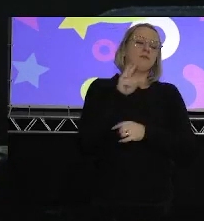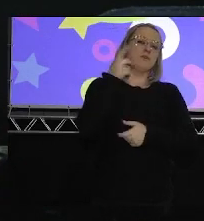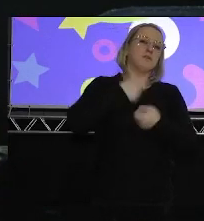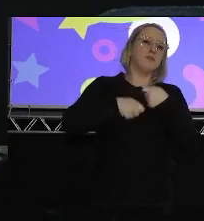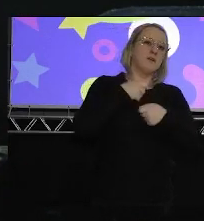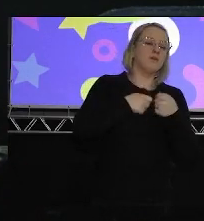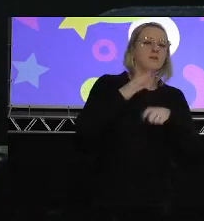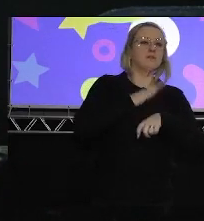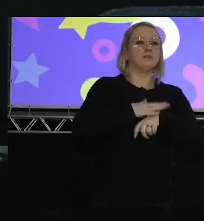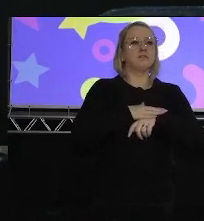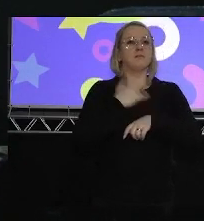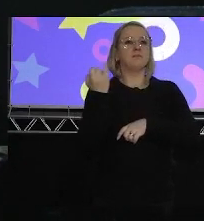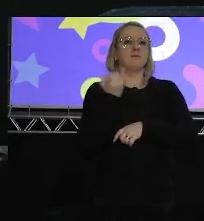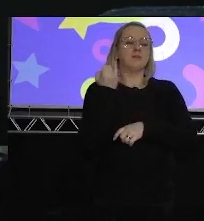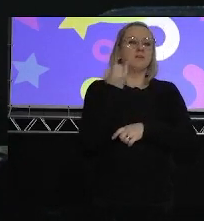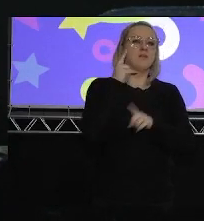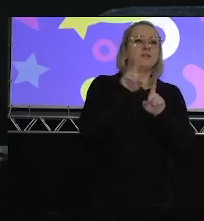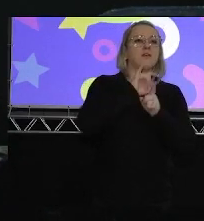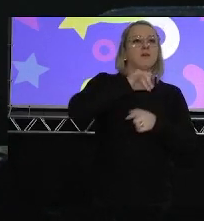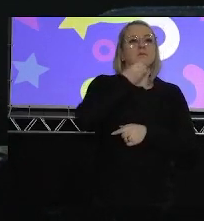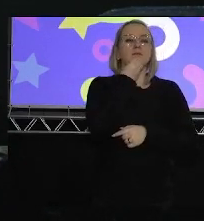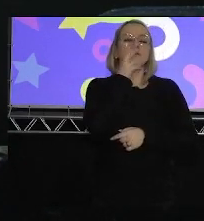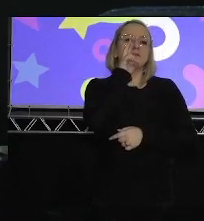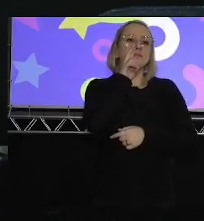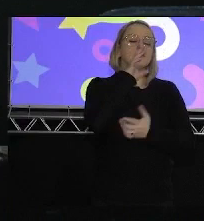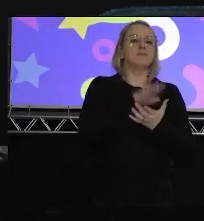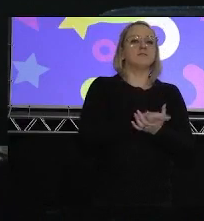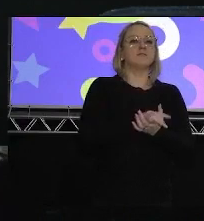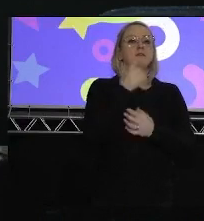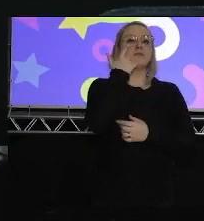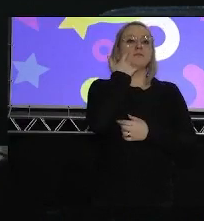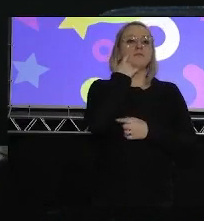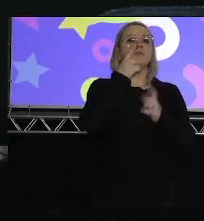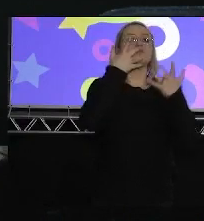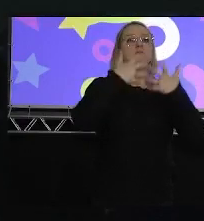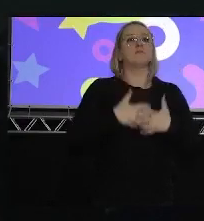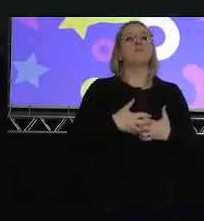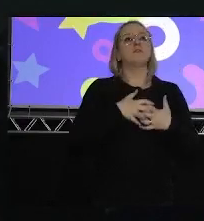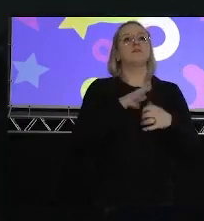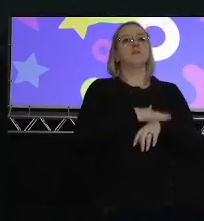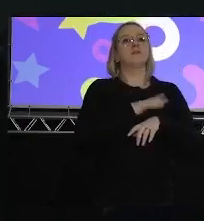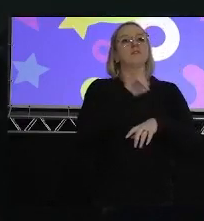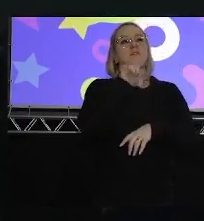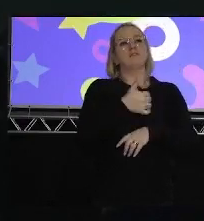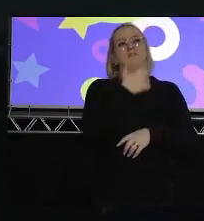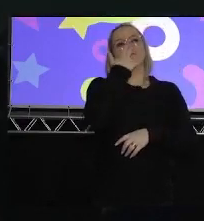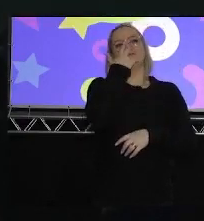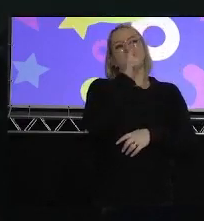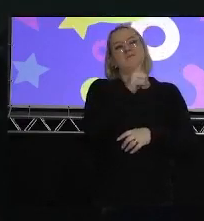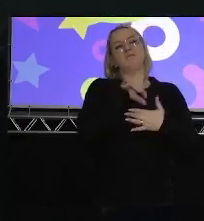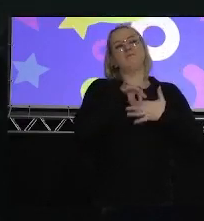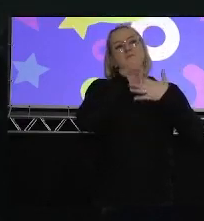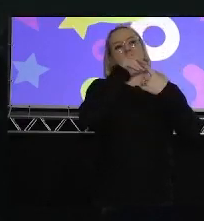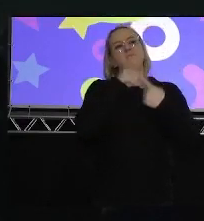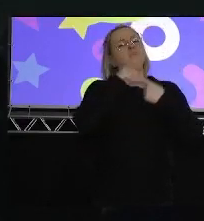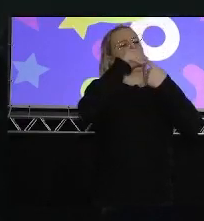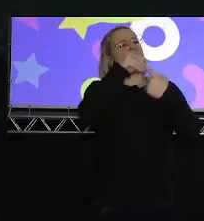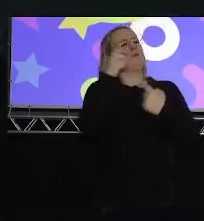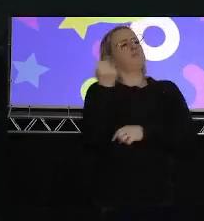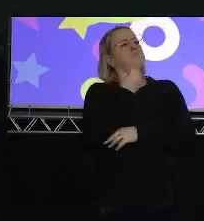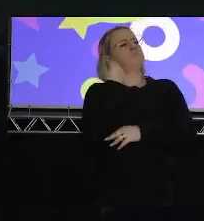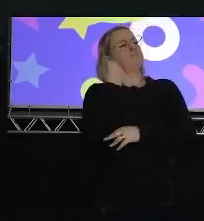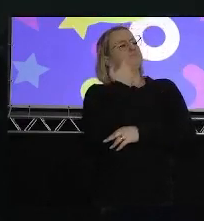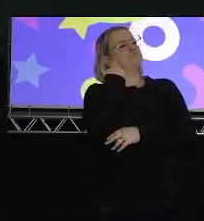negócio, o tempo crítico, oportunidade, risco. Aí a gente viu que isso funcionou por um tempo, depois começou todo mundo a colocar prioridade alta lá, etc. Aí a